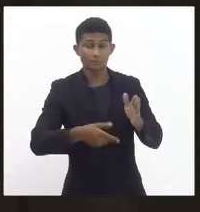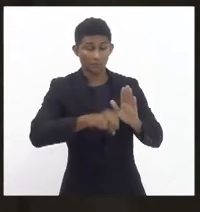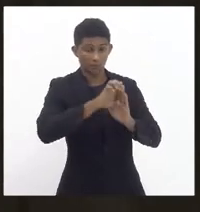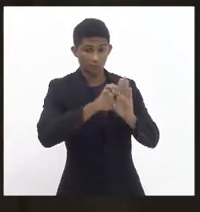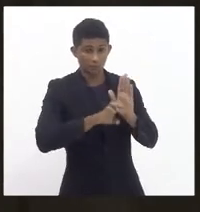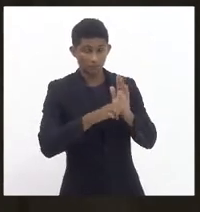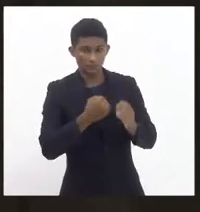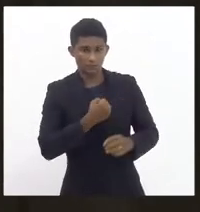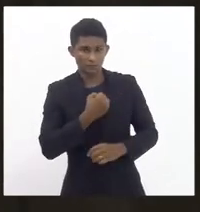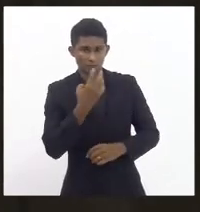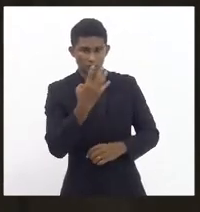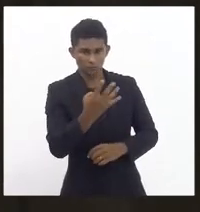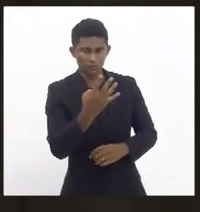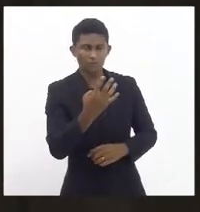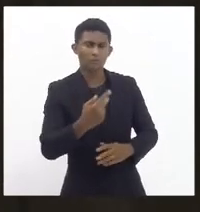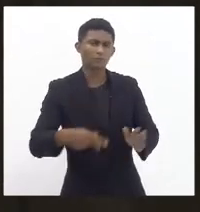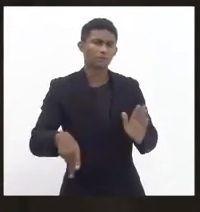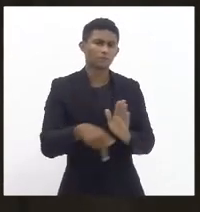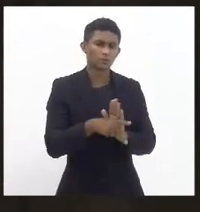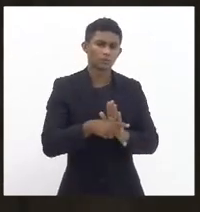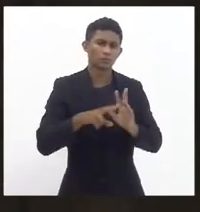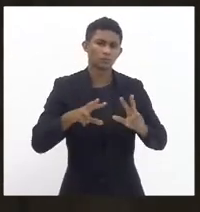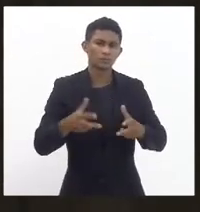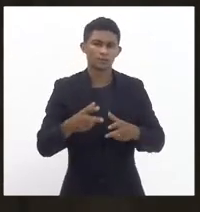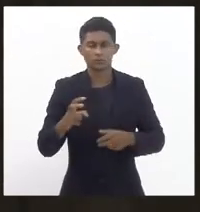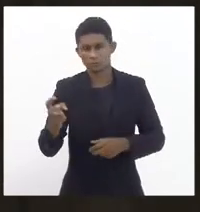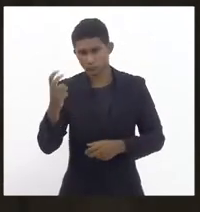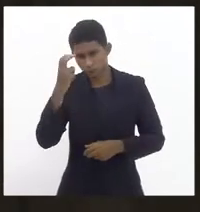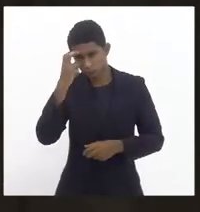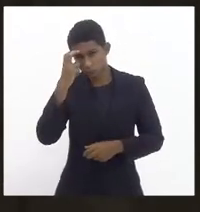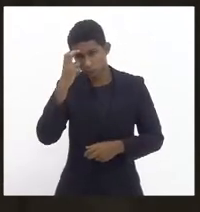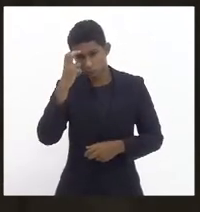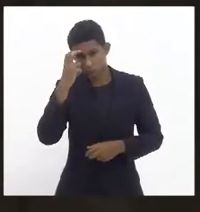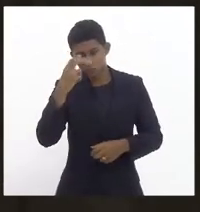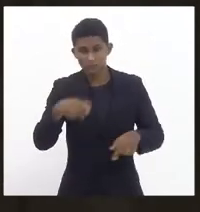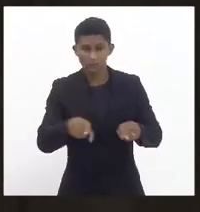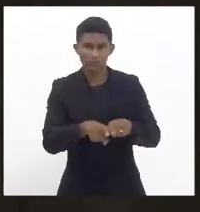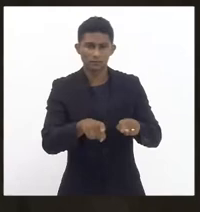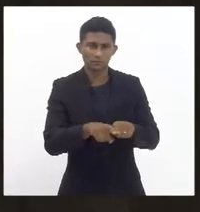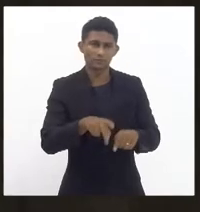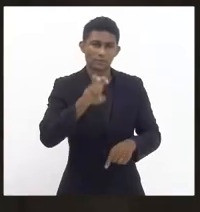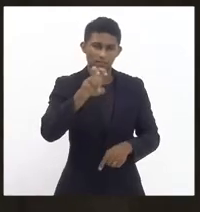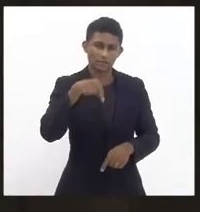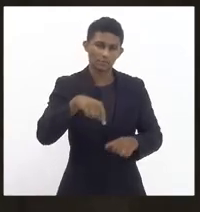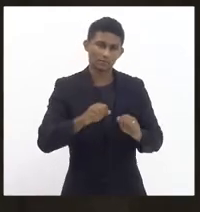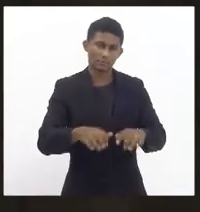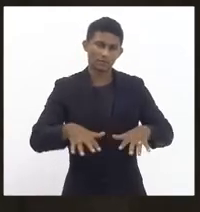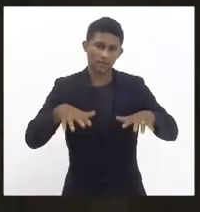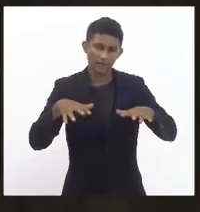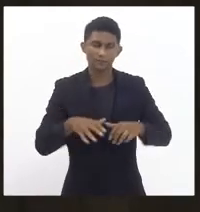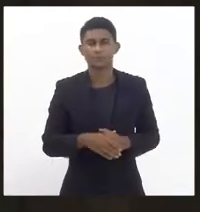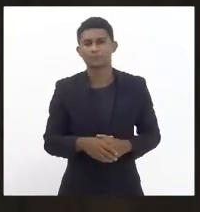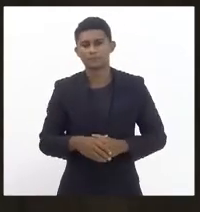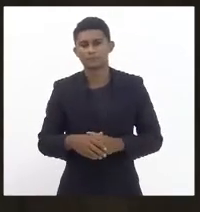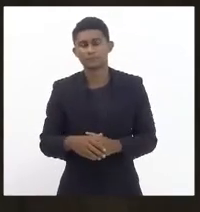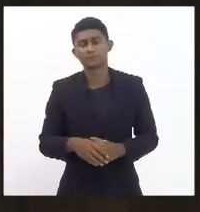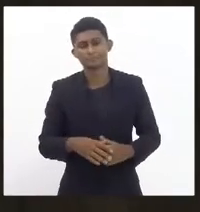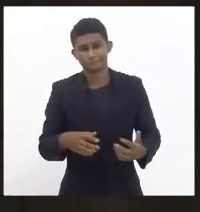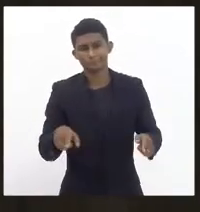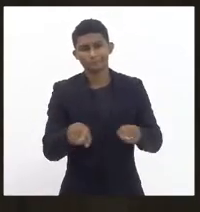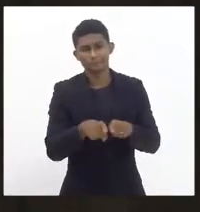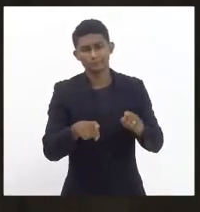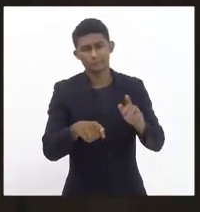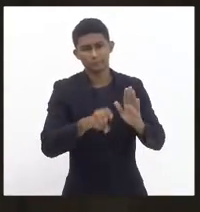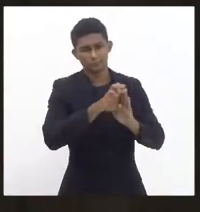quatro da comissão de cultura e a 5 de planária além